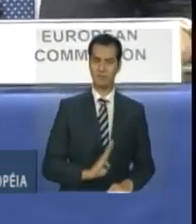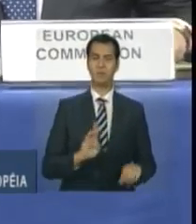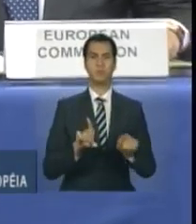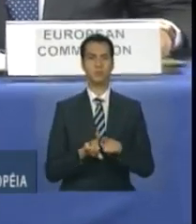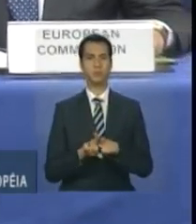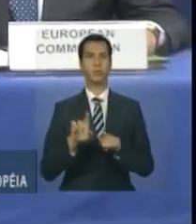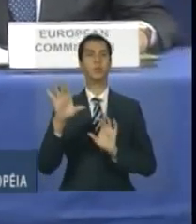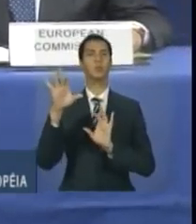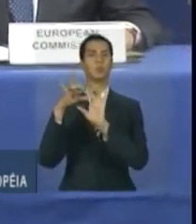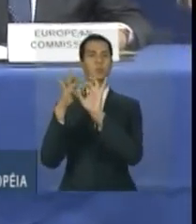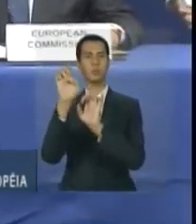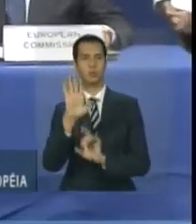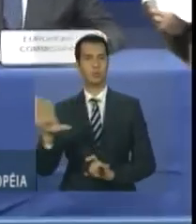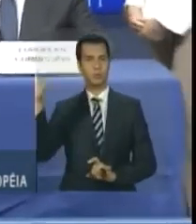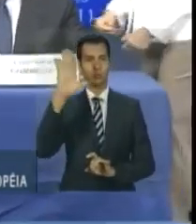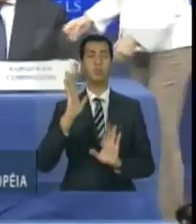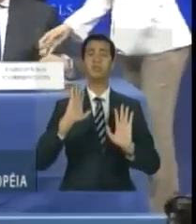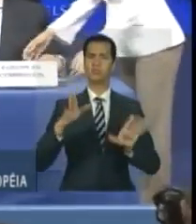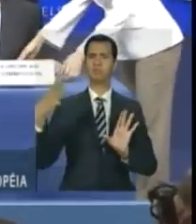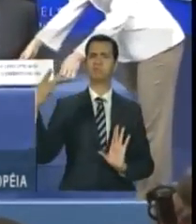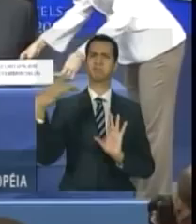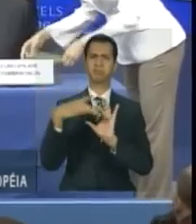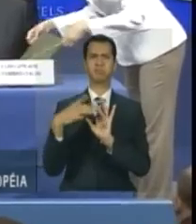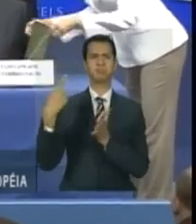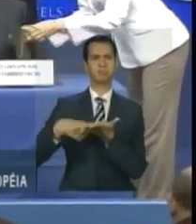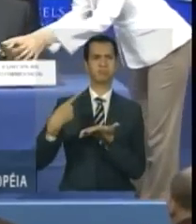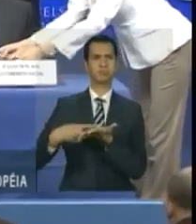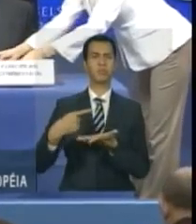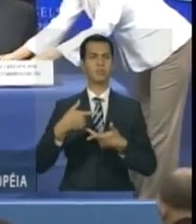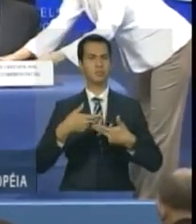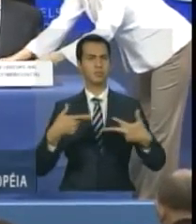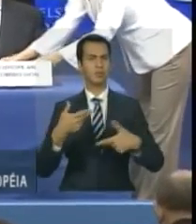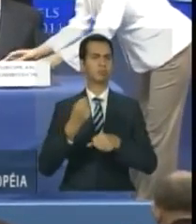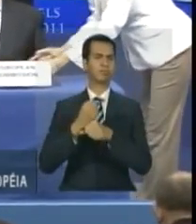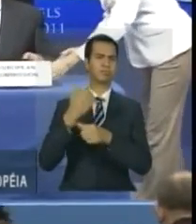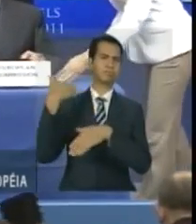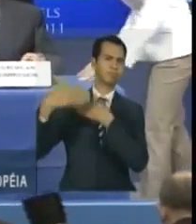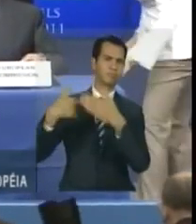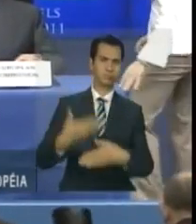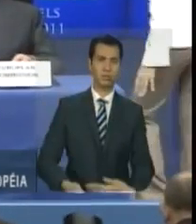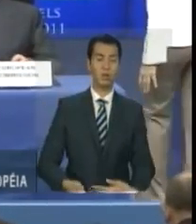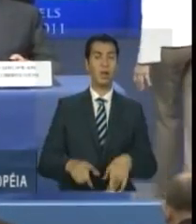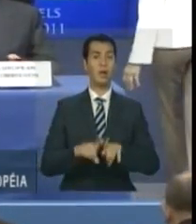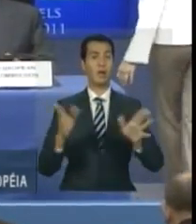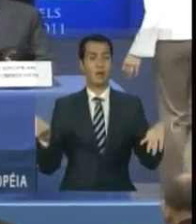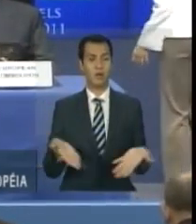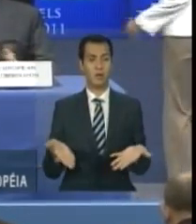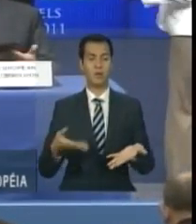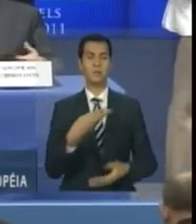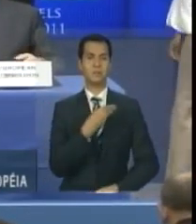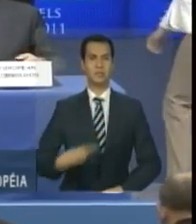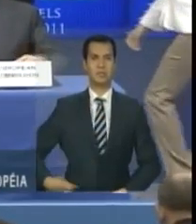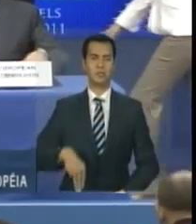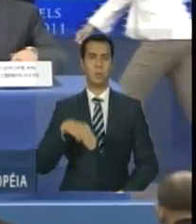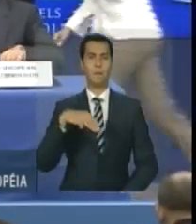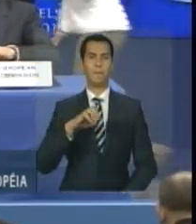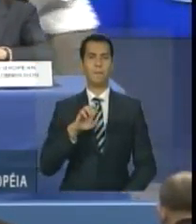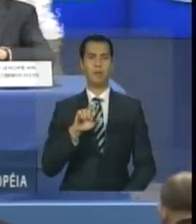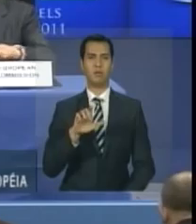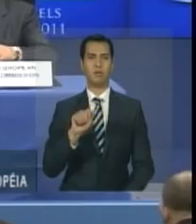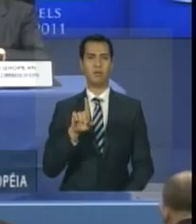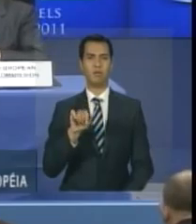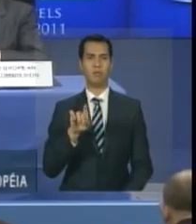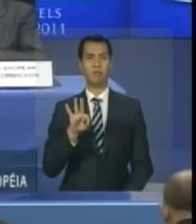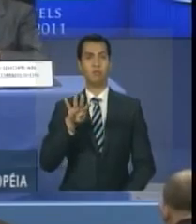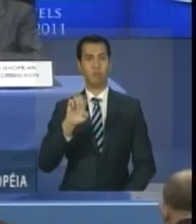Na verdade, o Brasil e a União Europeia